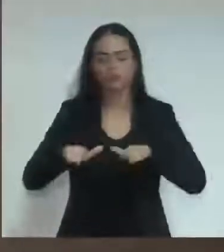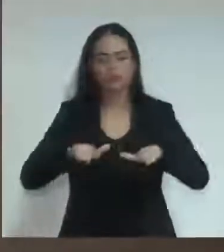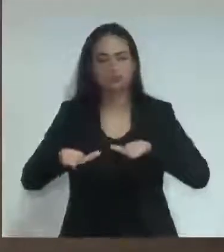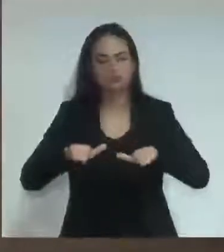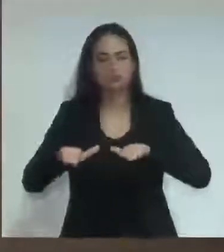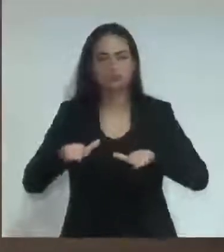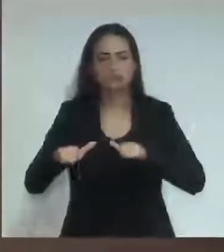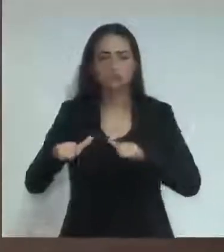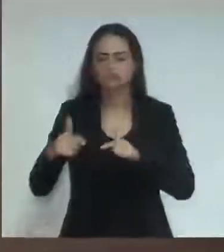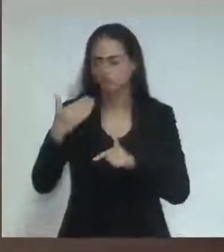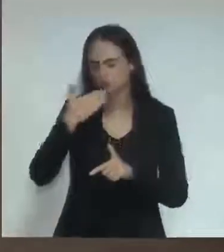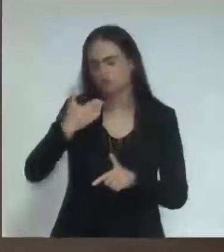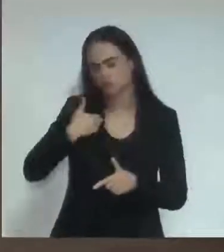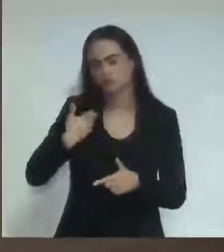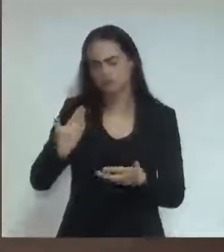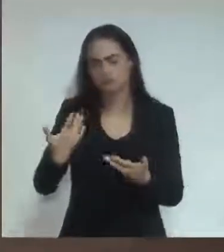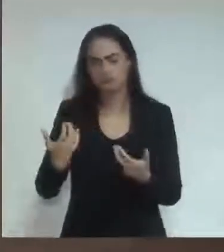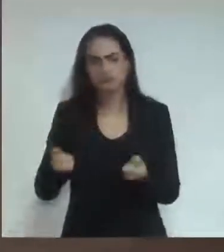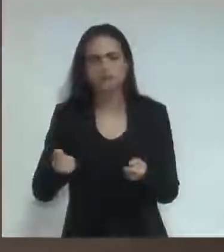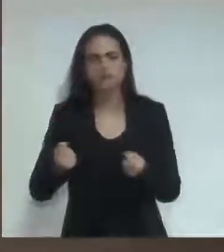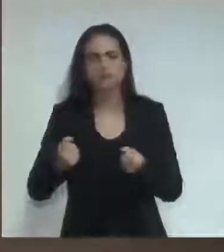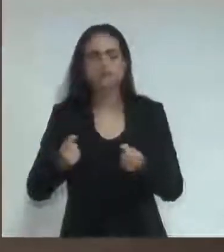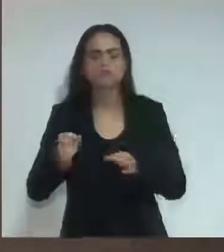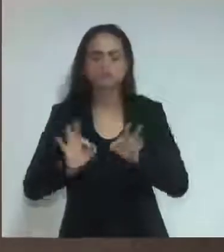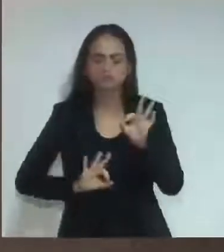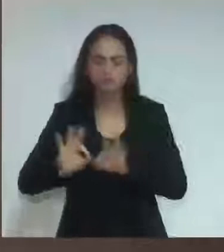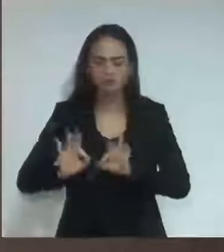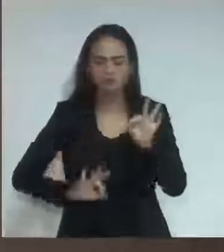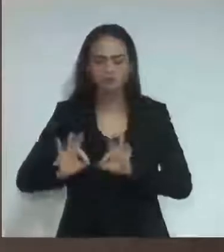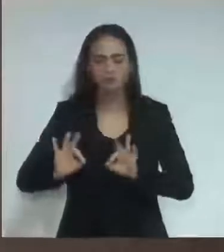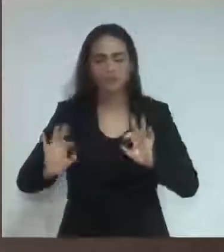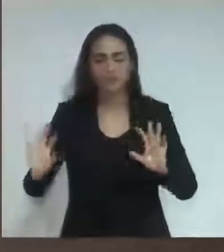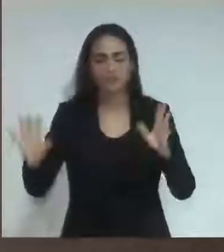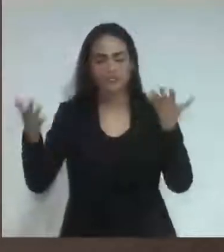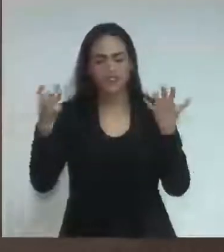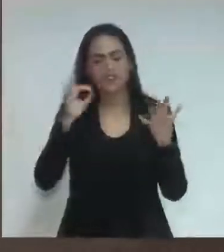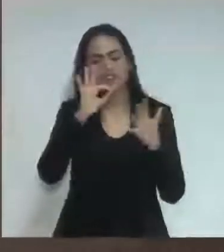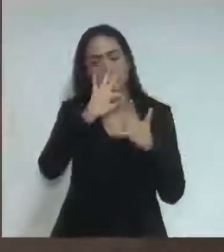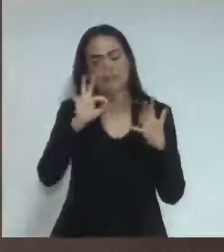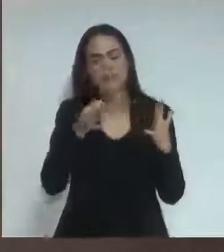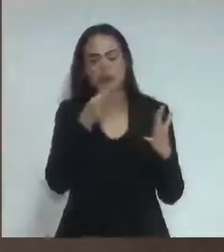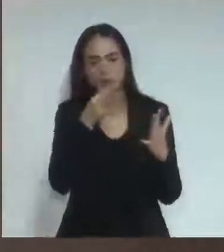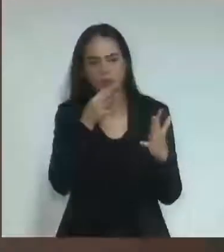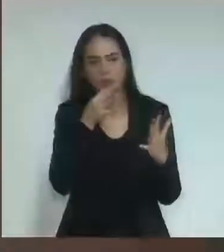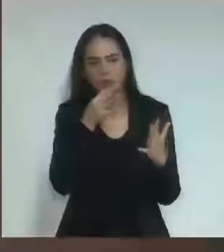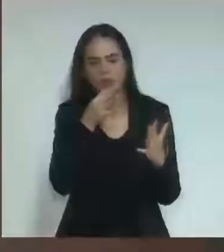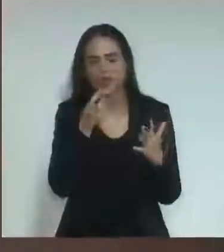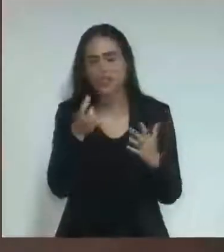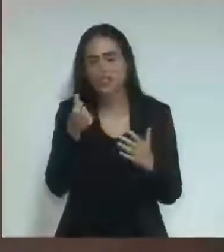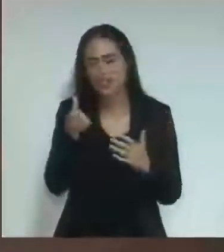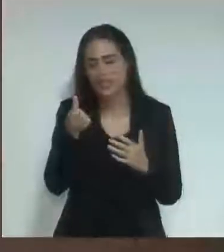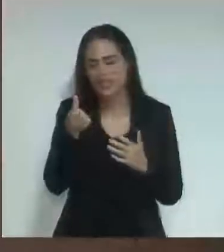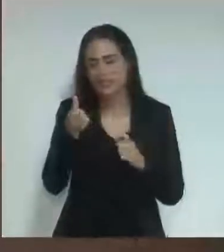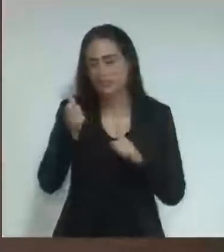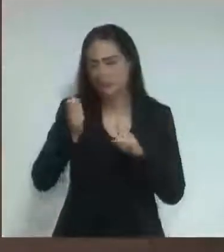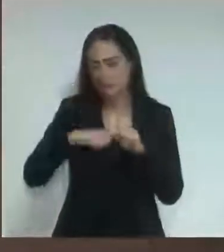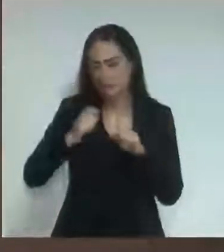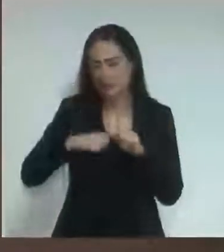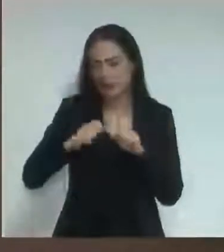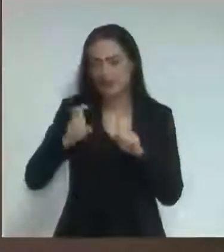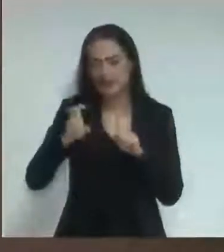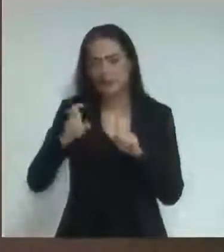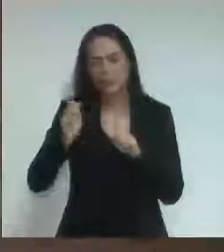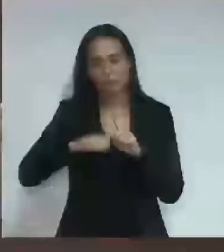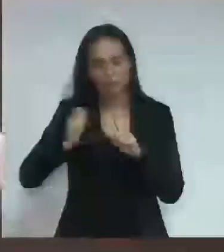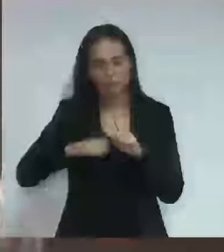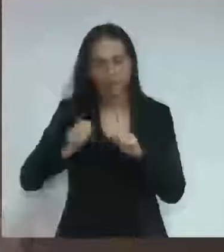essa, e que tinha a obrigação de organizar a festa da uva. Um evento que normalmente começa a ser organizado 6 meses antes, 5, 6 meses antes, o